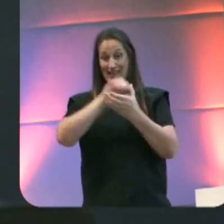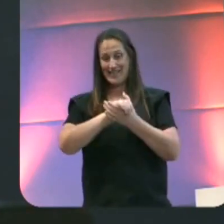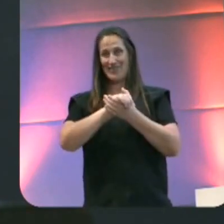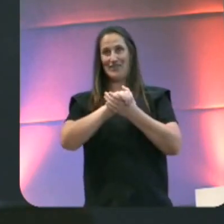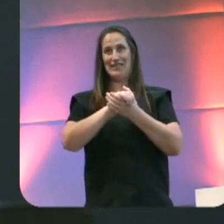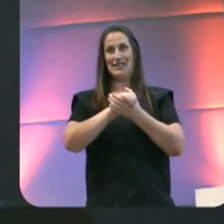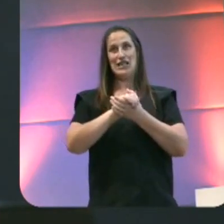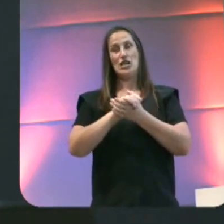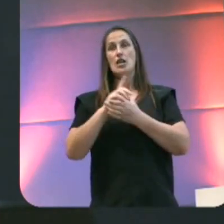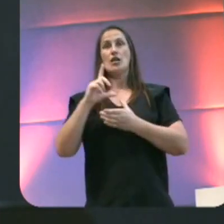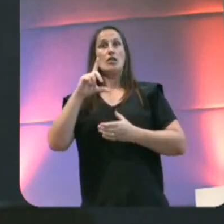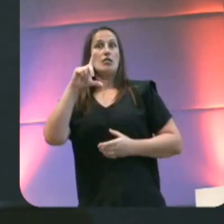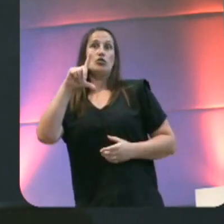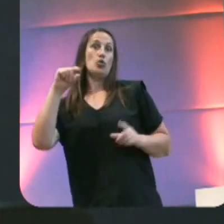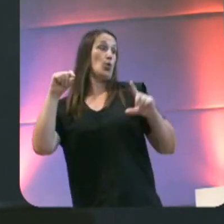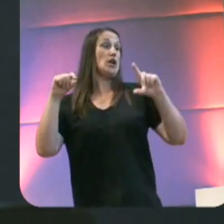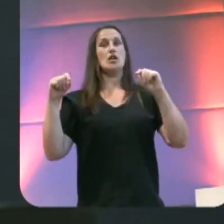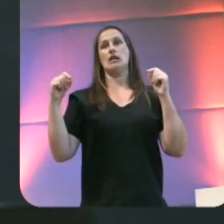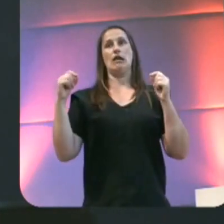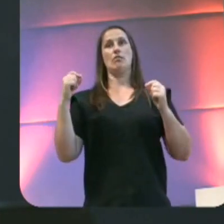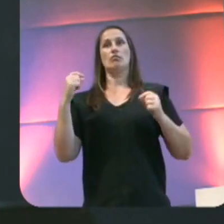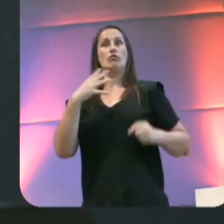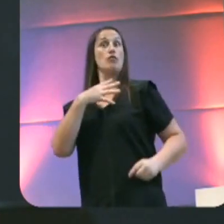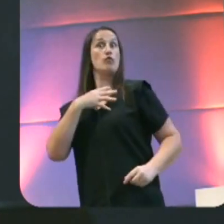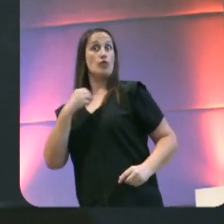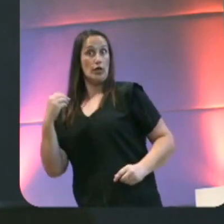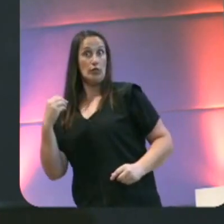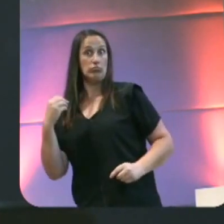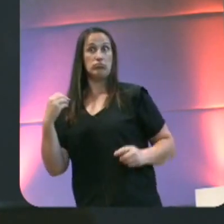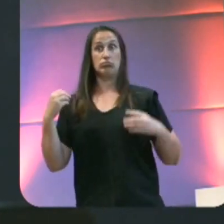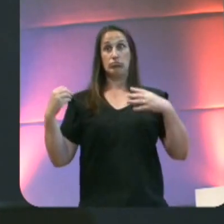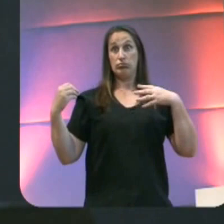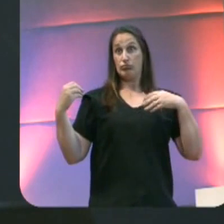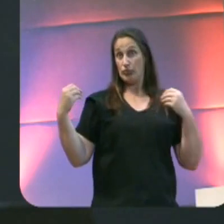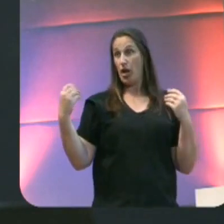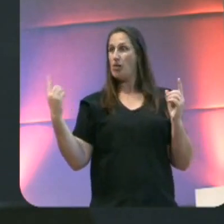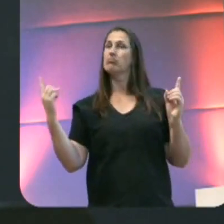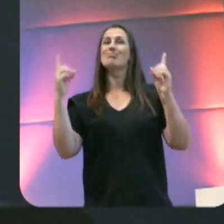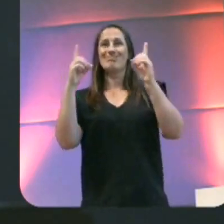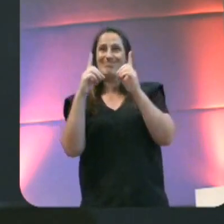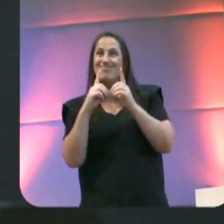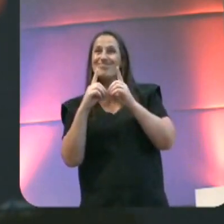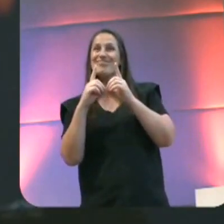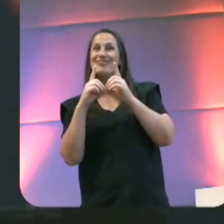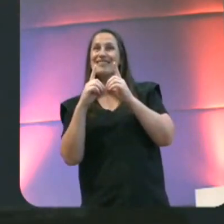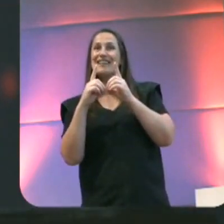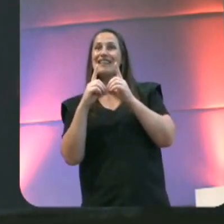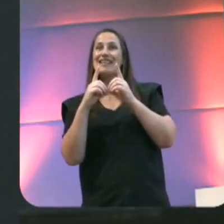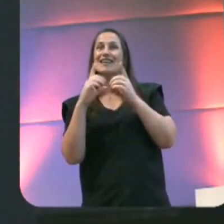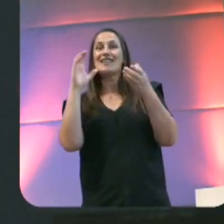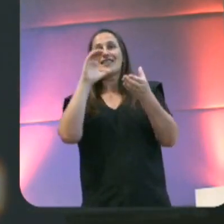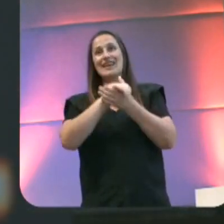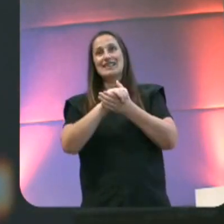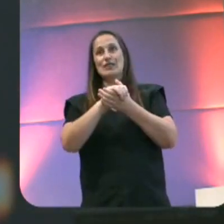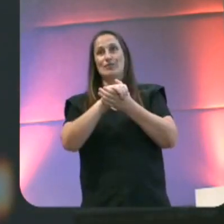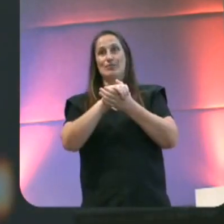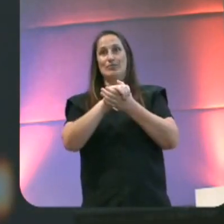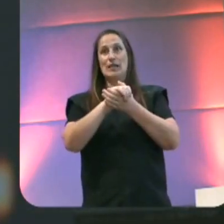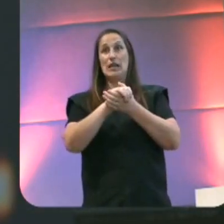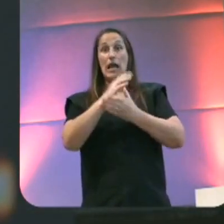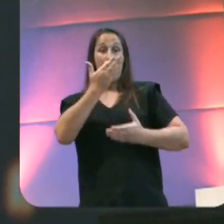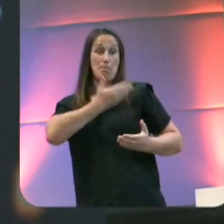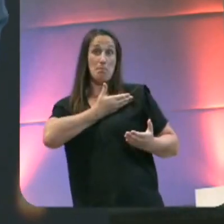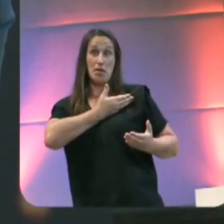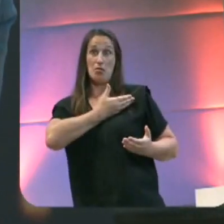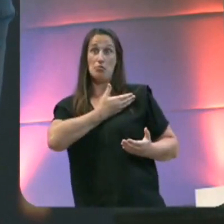escolhia quem era o seu marido, a sua esposa, os seus pais. Às vezes até quando você já era criança, eram famílias